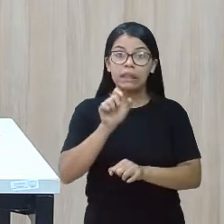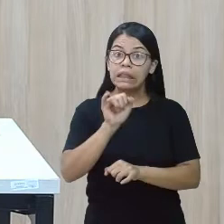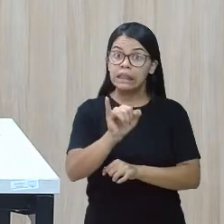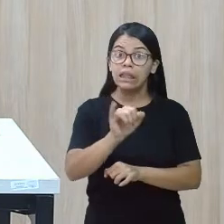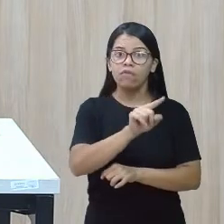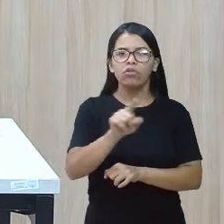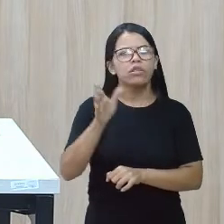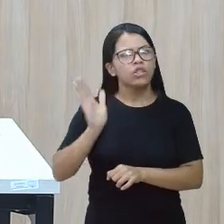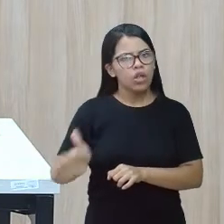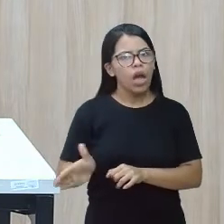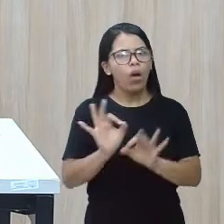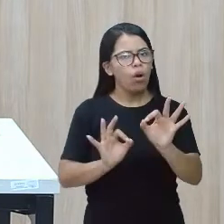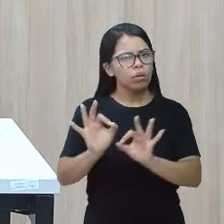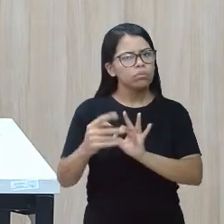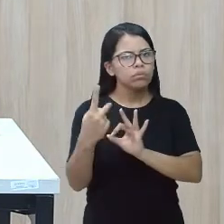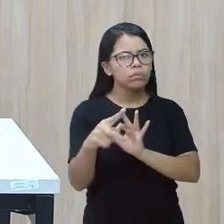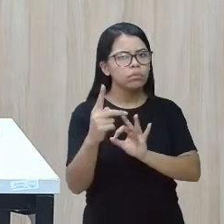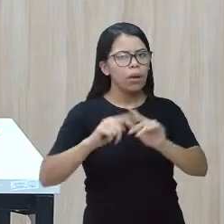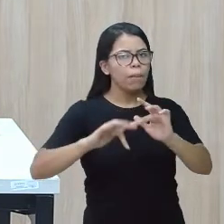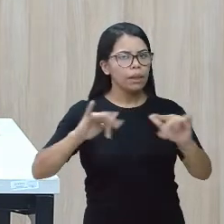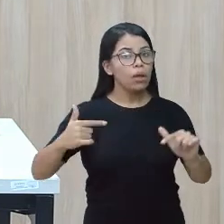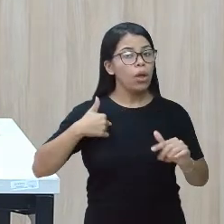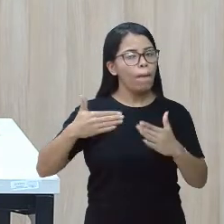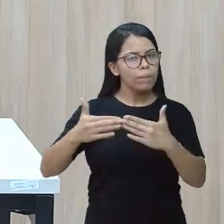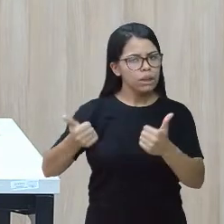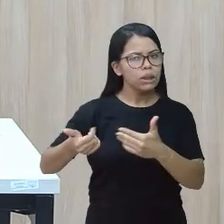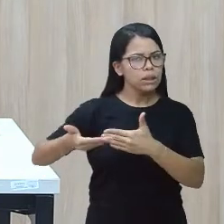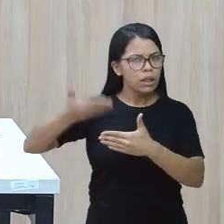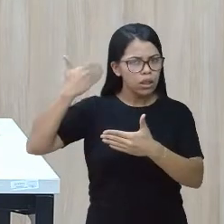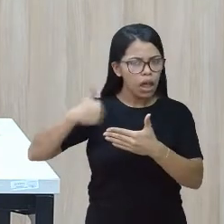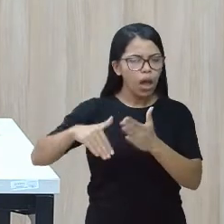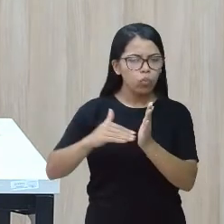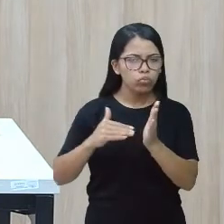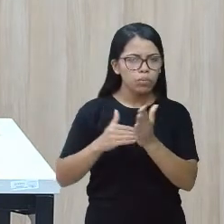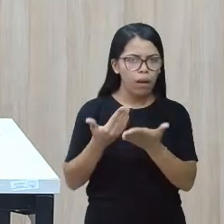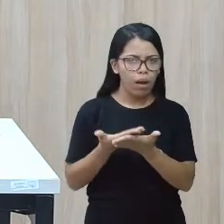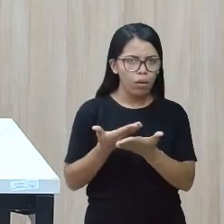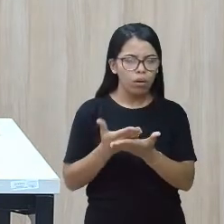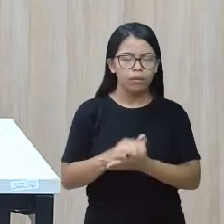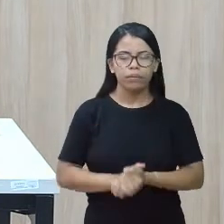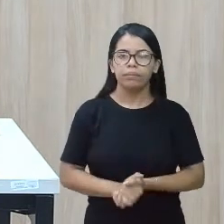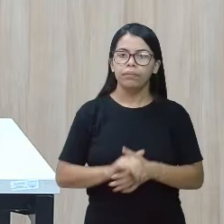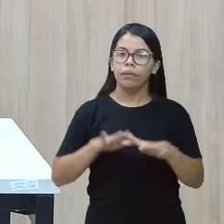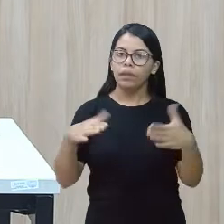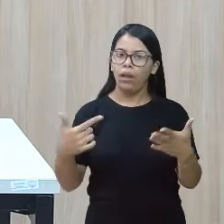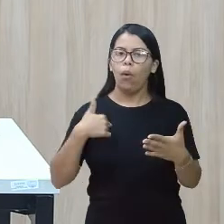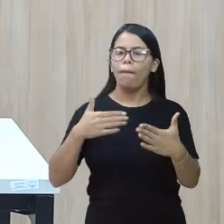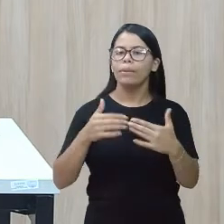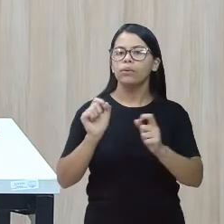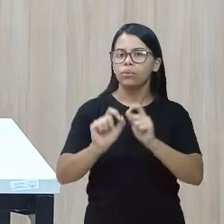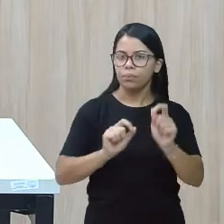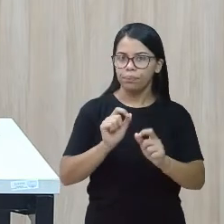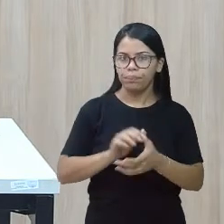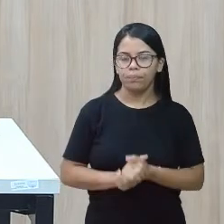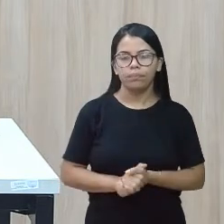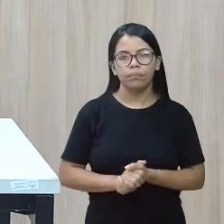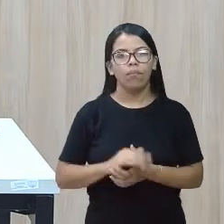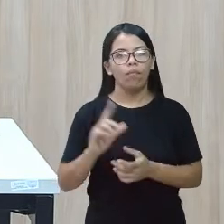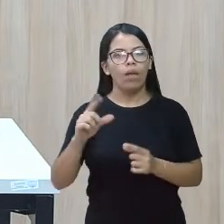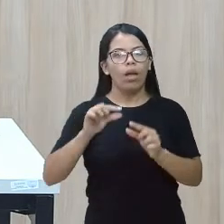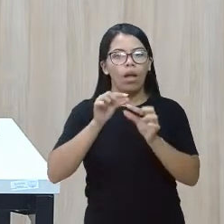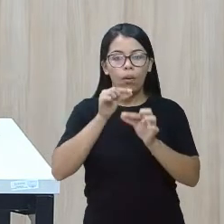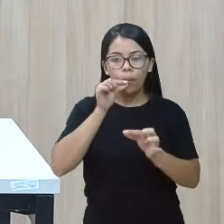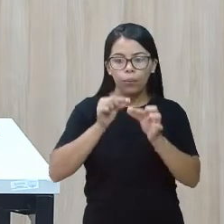prepararam aquele material que eu pedi no último encontro, né? O que é que eu estava pedindo? Então, eu estava pedindo